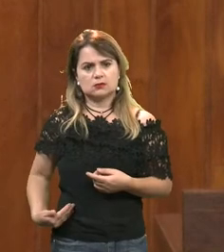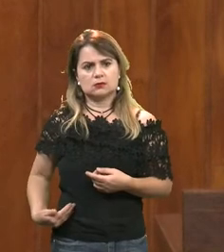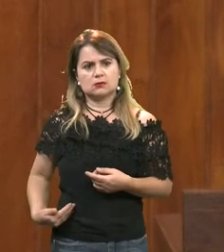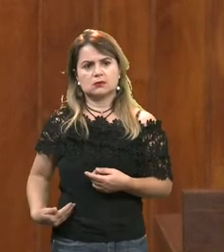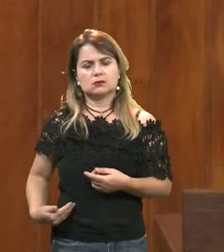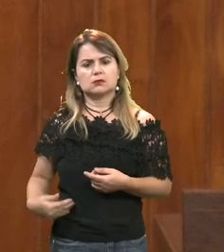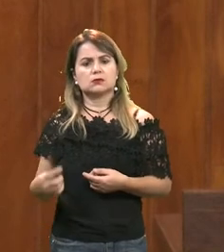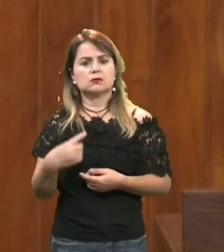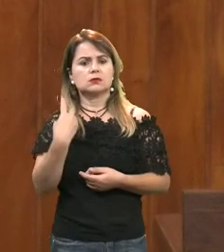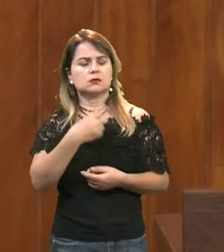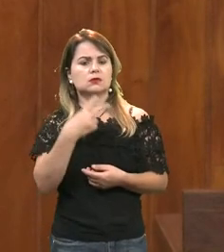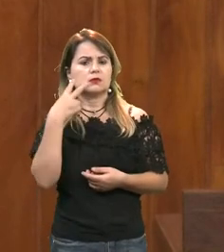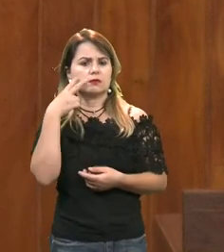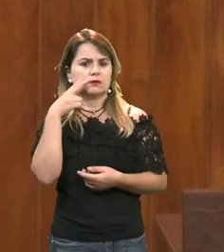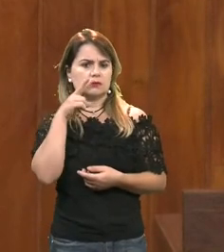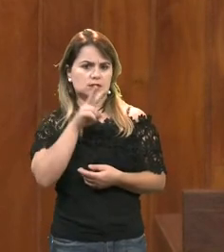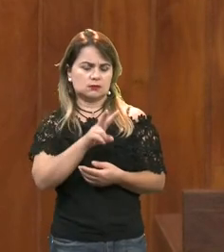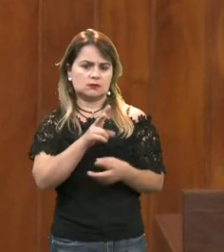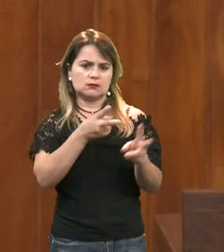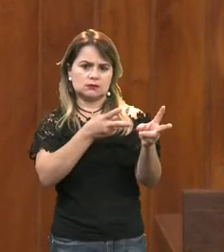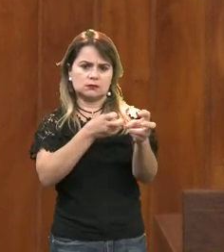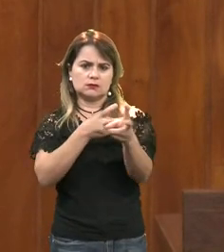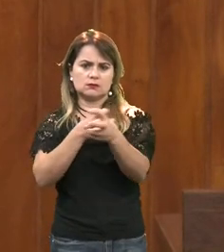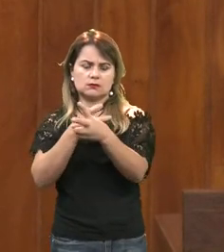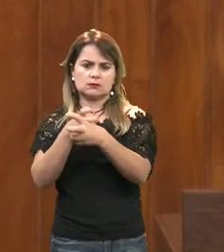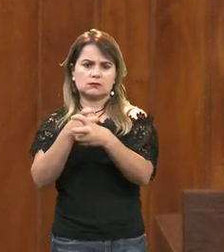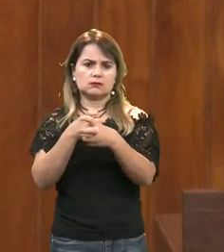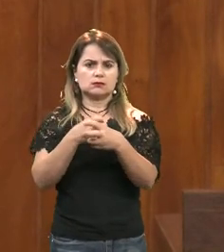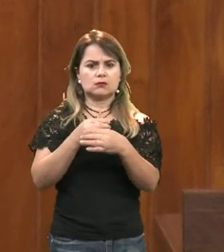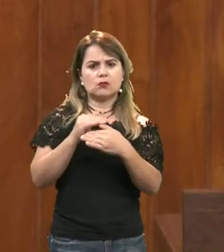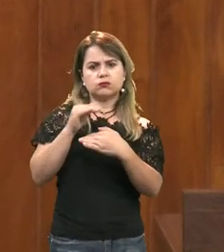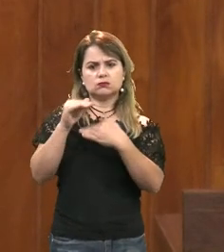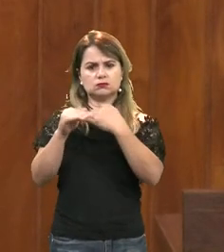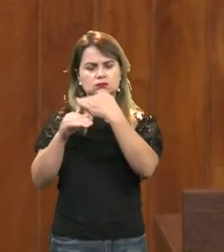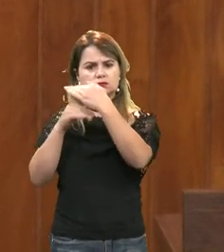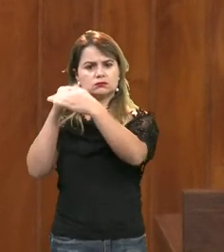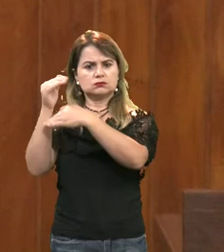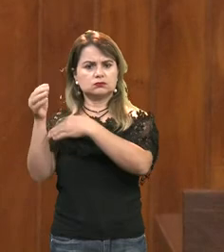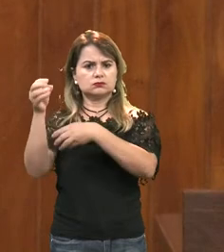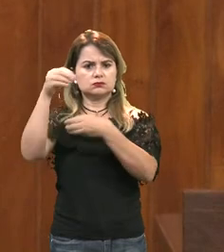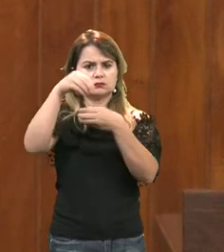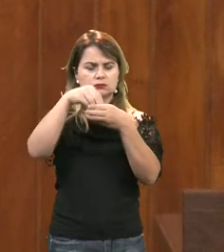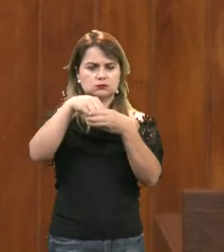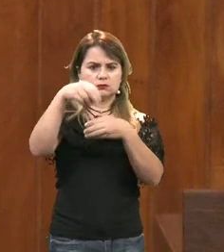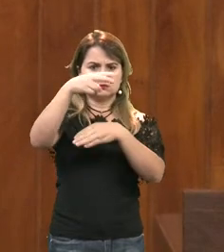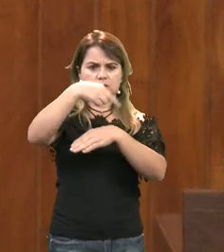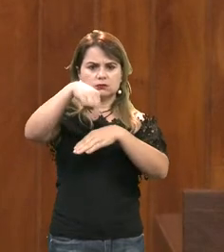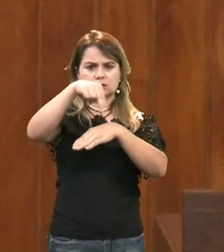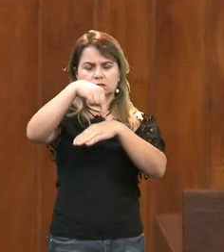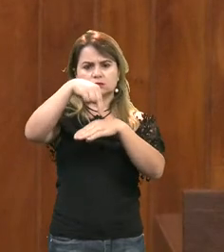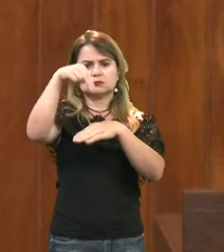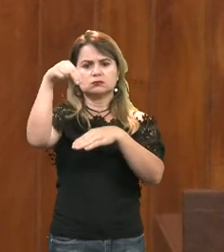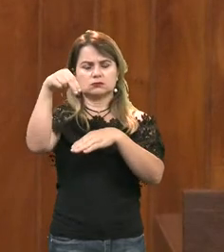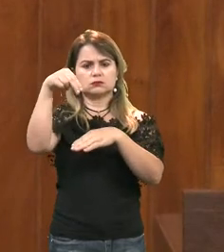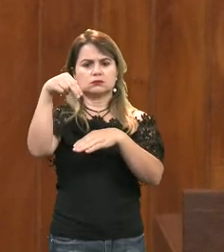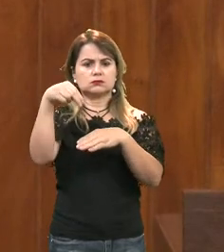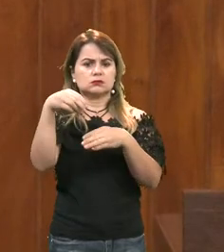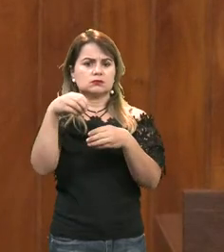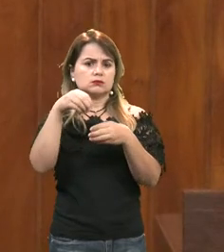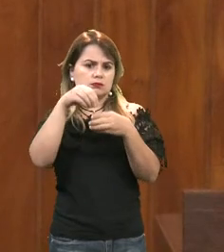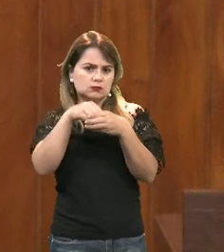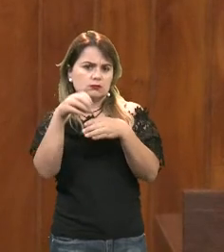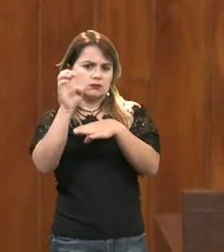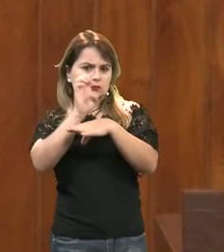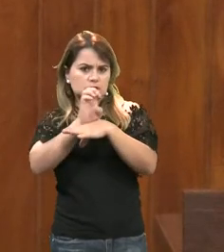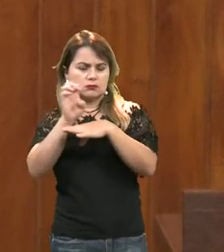gente vê que as coisas já estão tendo um andamento a nível nacional, a nível estadual, porém isso